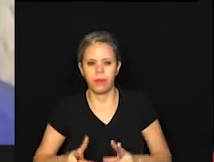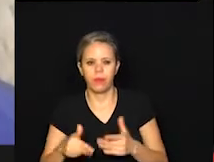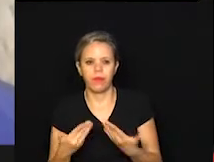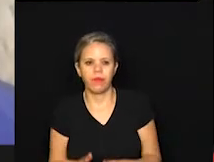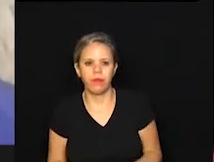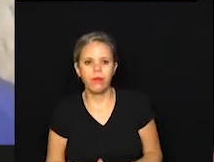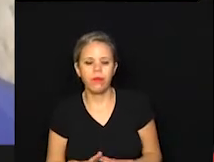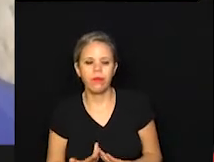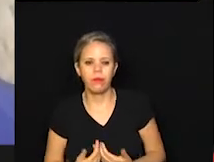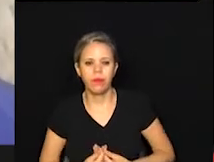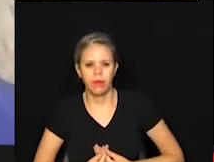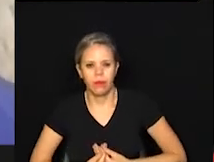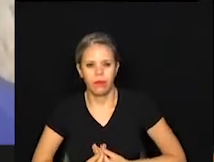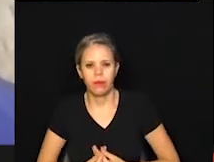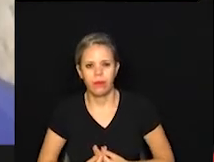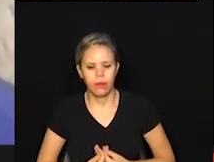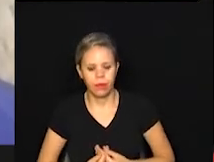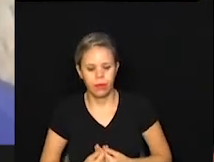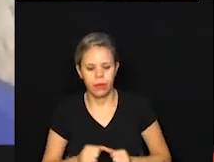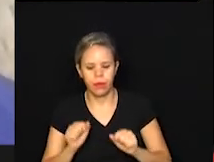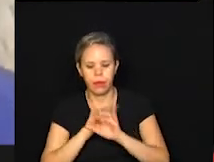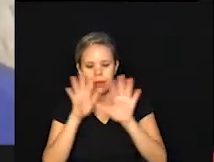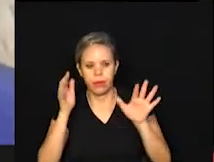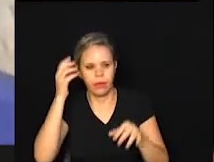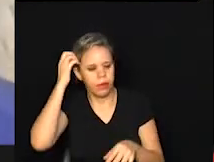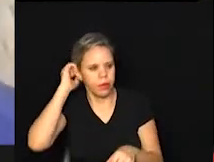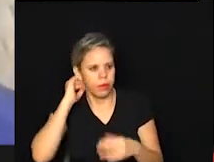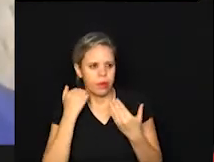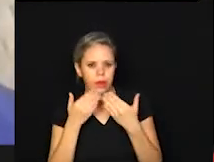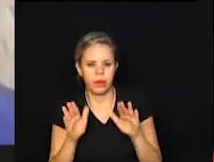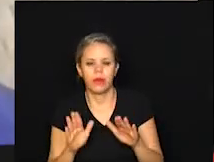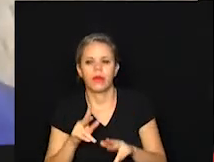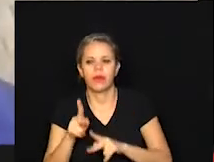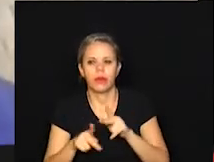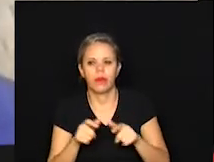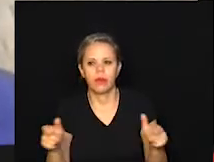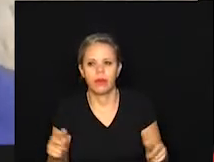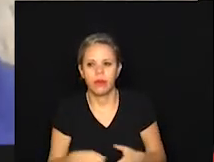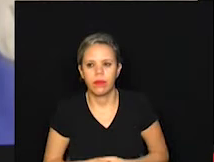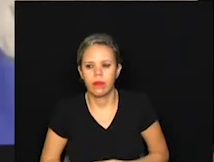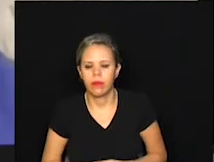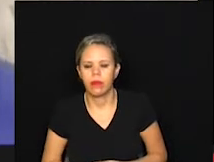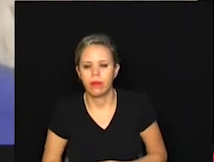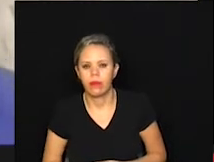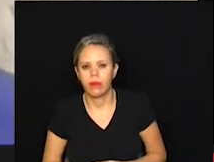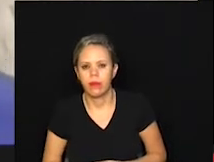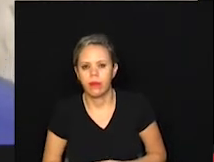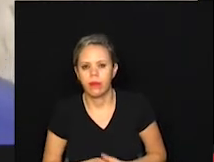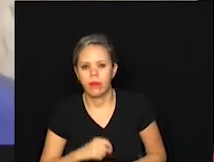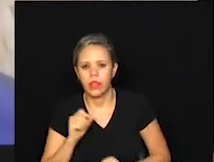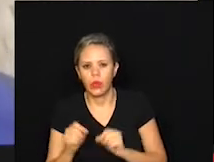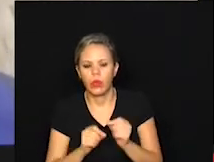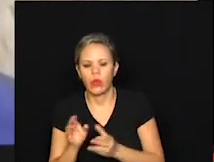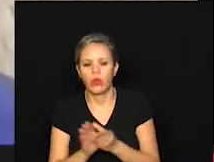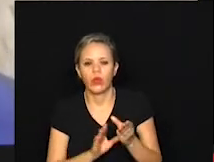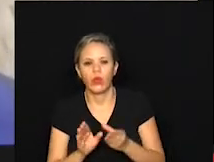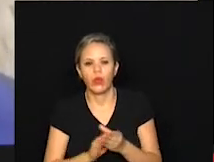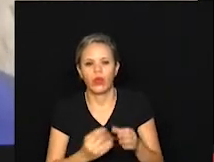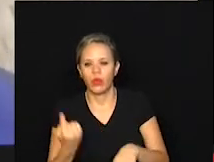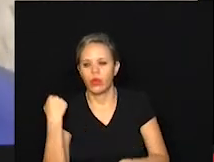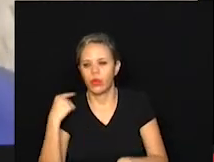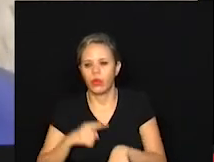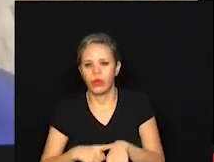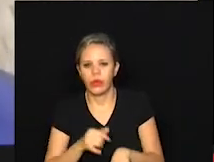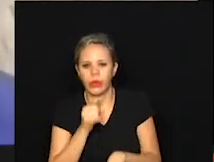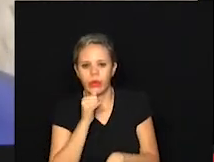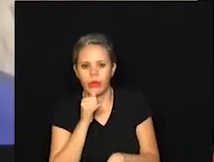maneira muito transparente e abertas ao público. O que o Conselho, naquela ocasião,